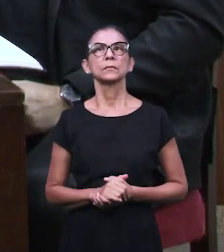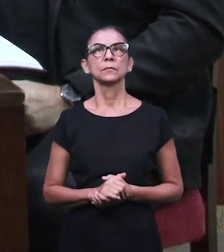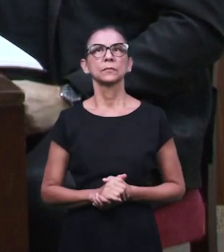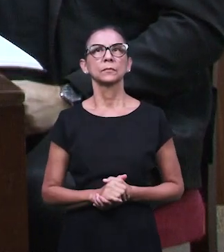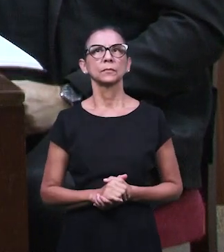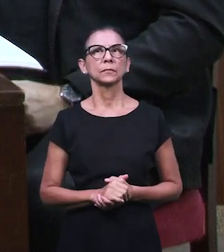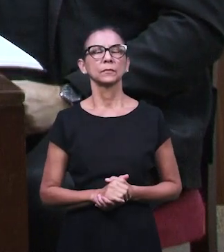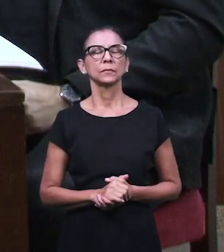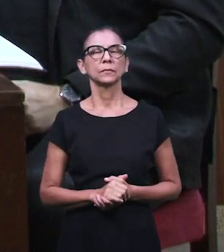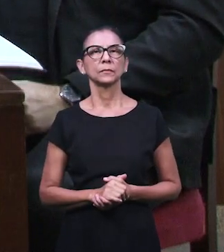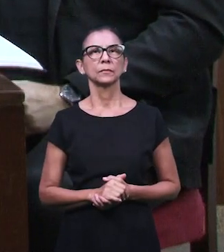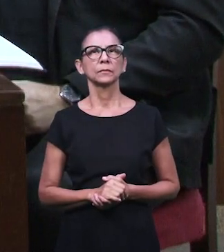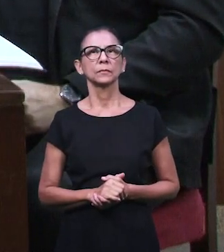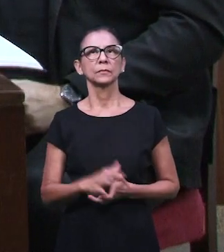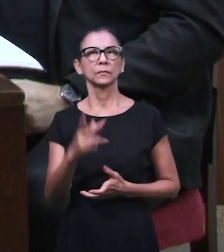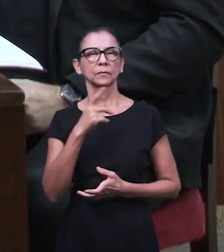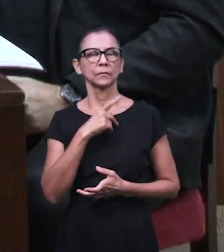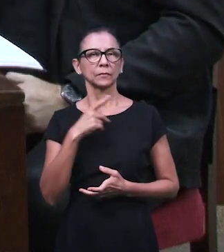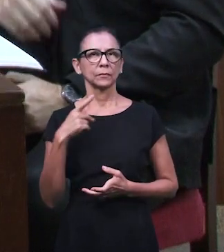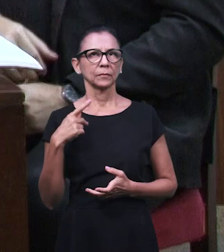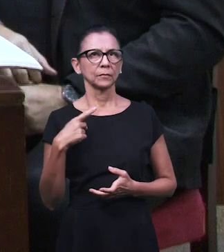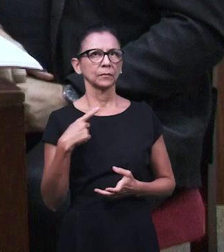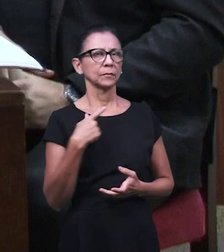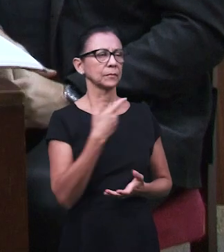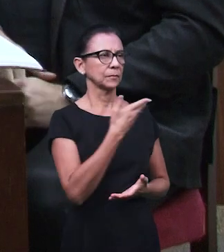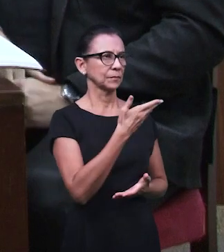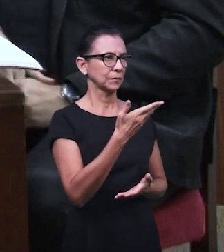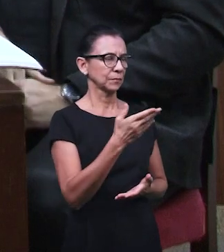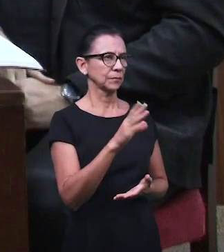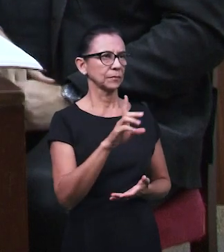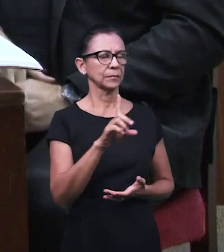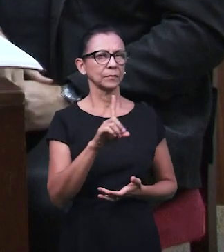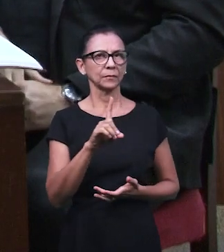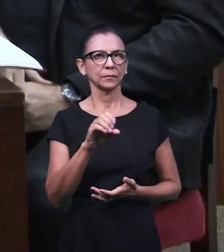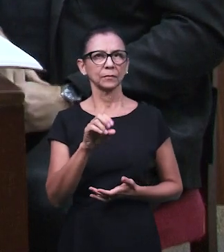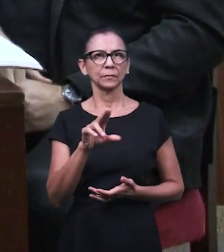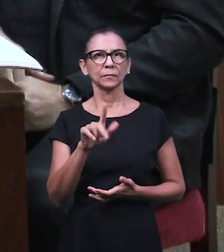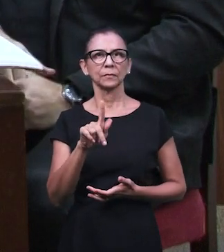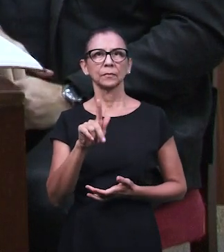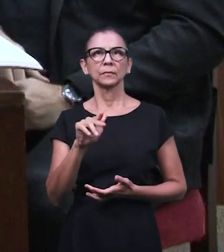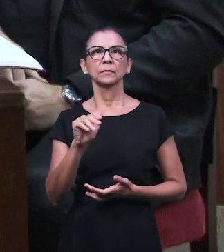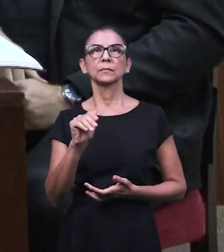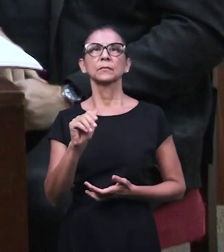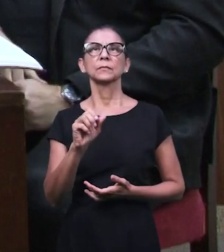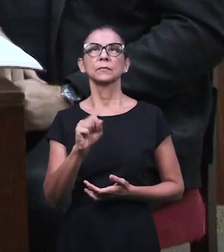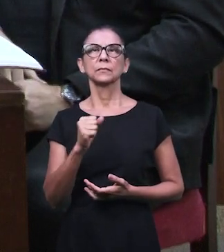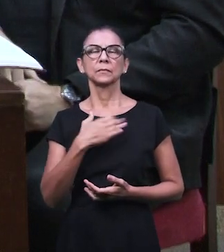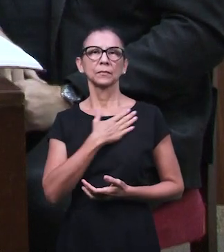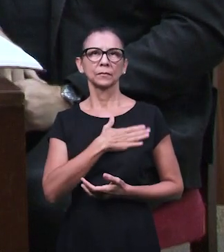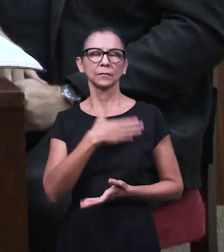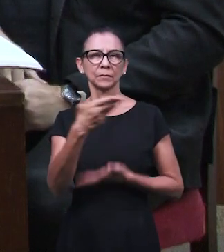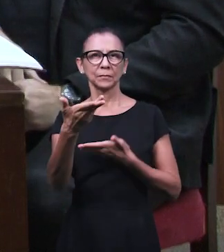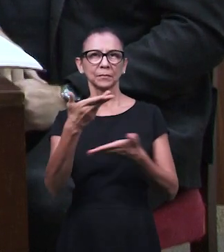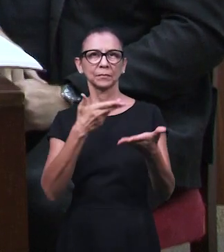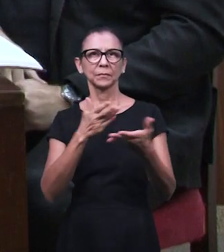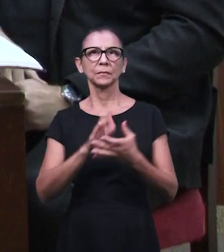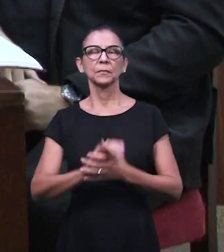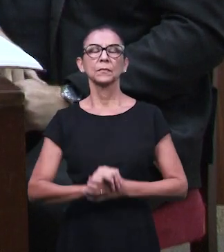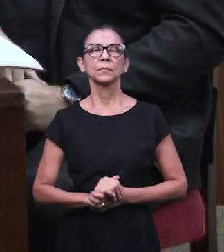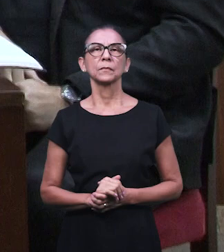pastor Ismael, querido irmão Douglas, é um prazer poder contribuir. O nosso assunto de